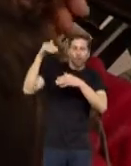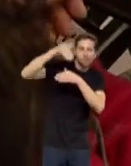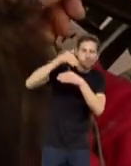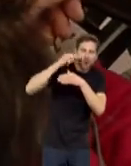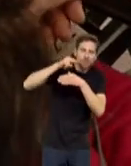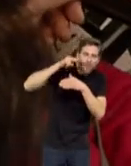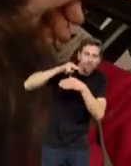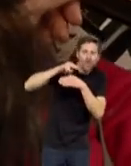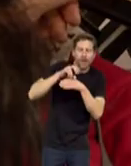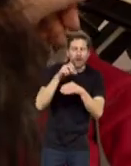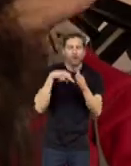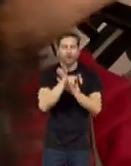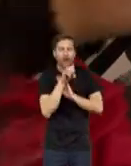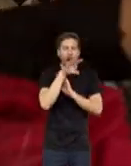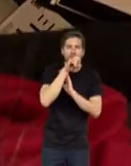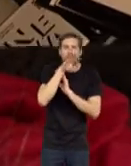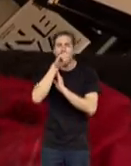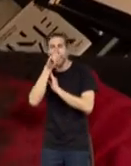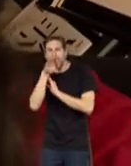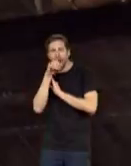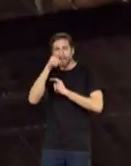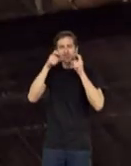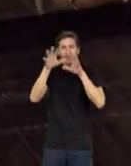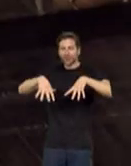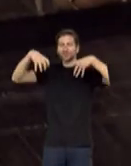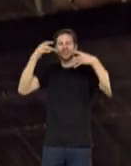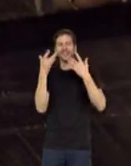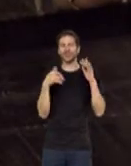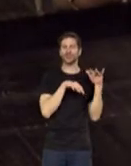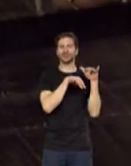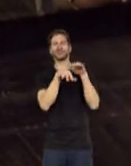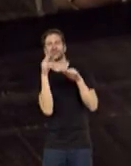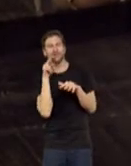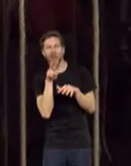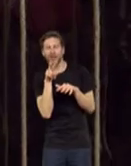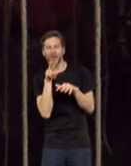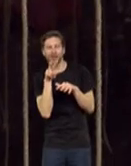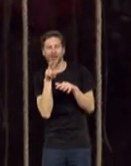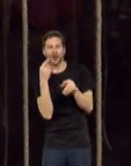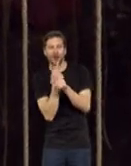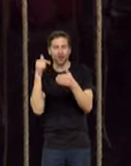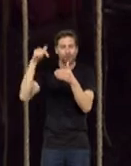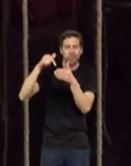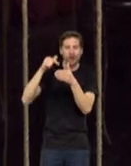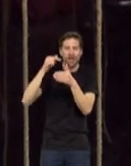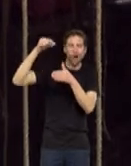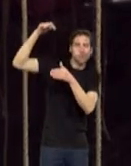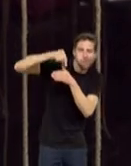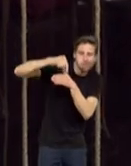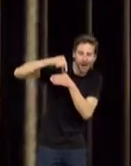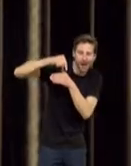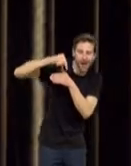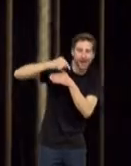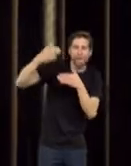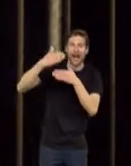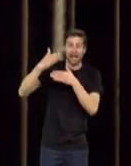que são invisíveis para o público geral. Há tanto de invisível num espetáculo como há de visível. Se calhar até há mais, se calhar a componente de invisibilidade é